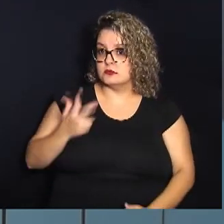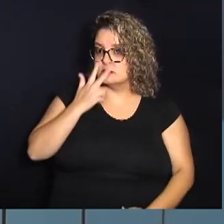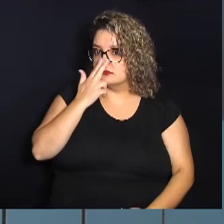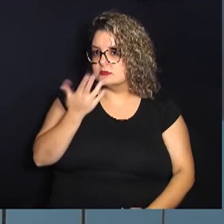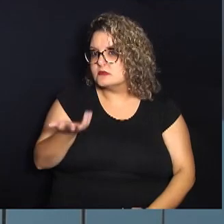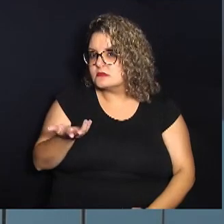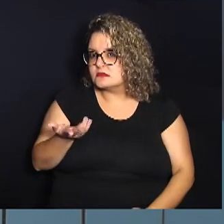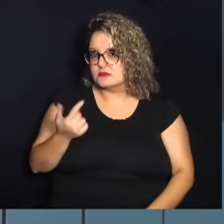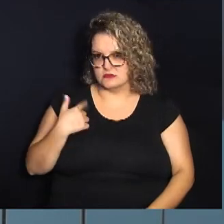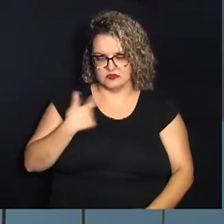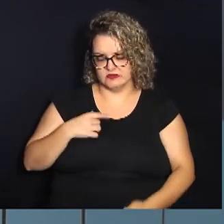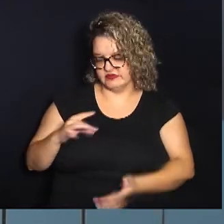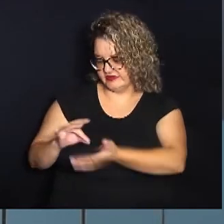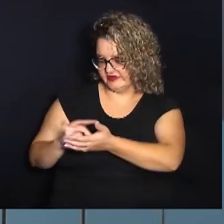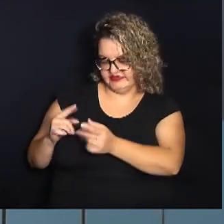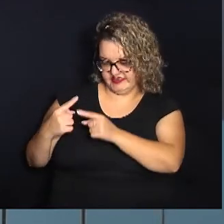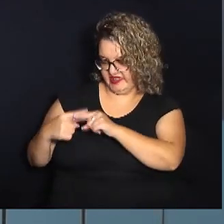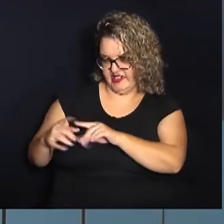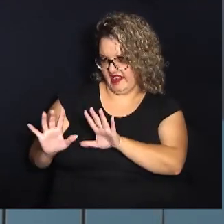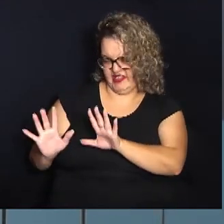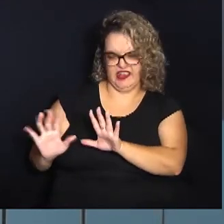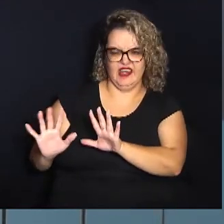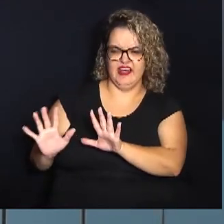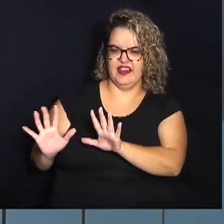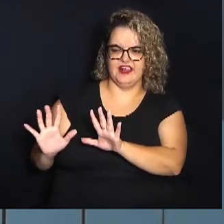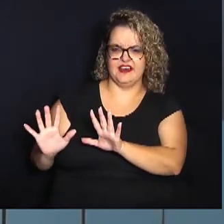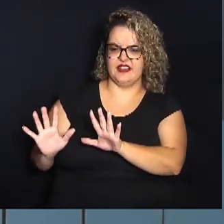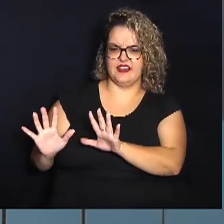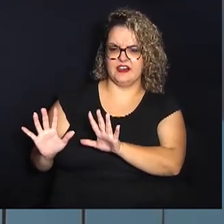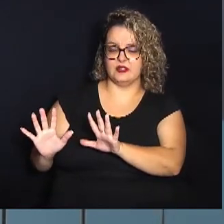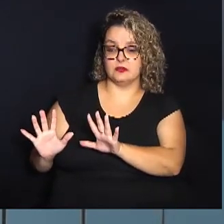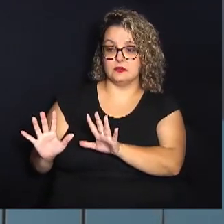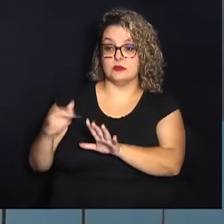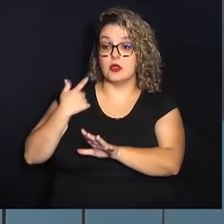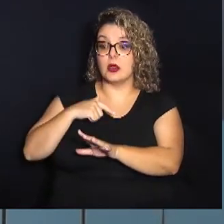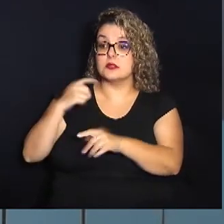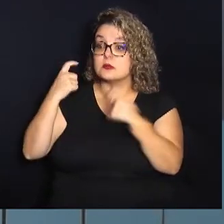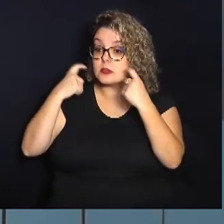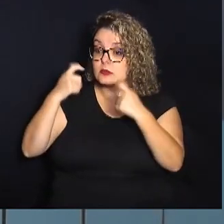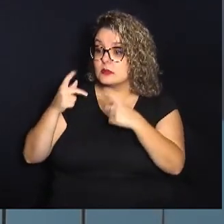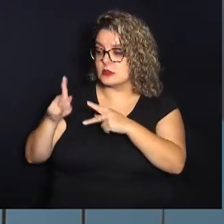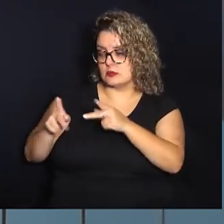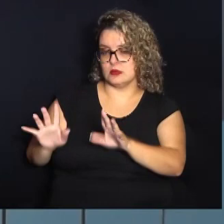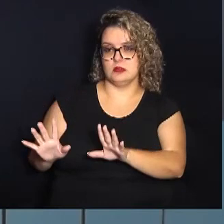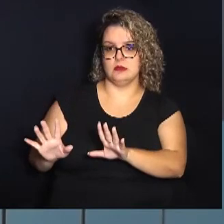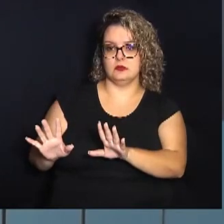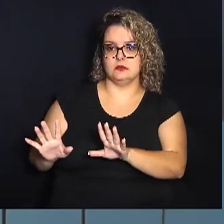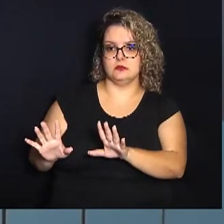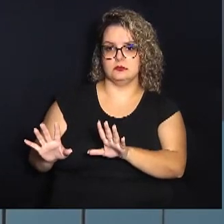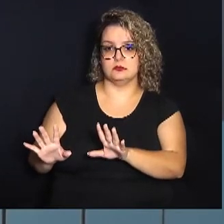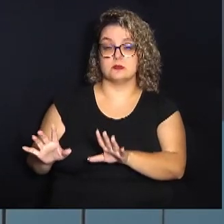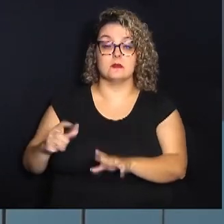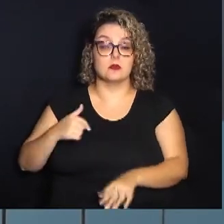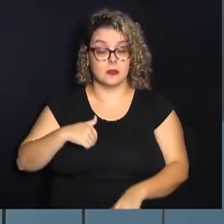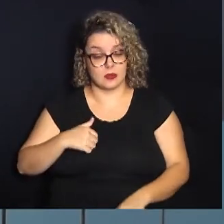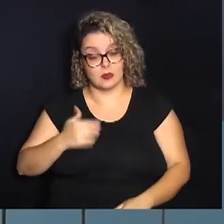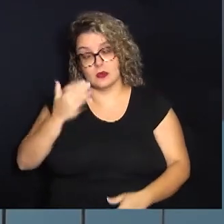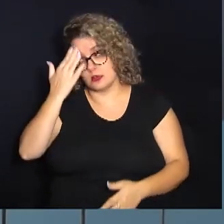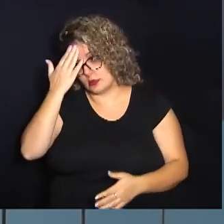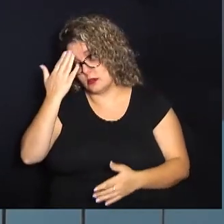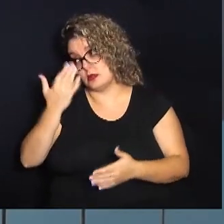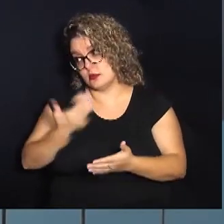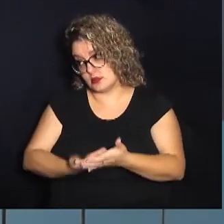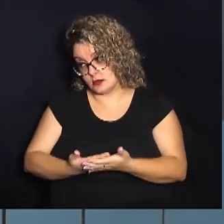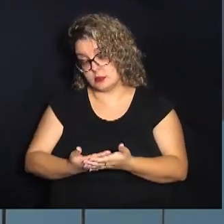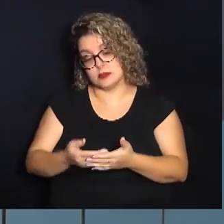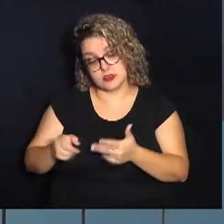nós somos inimigos, e não somos. Nós estamos preocupados com a população. Eu quero acreditar que o executivo também esteja.